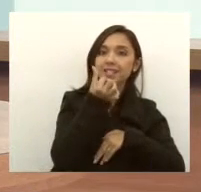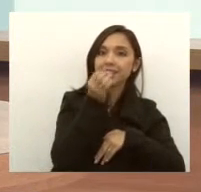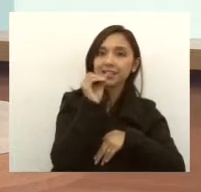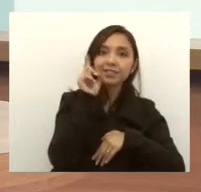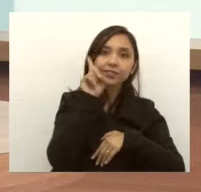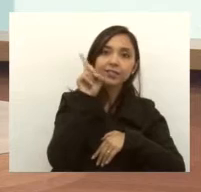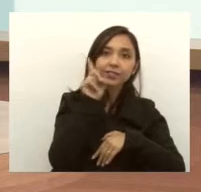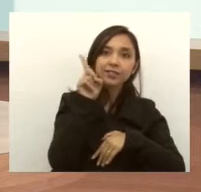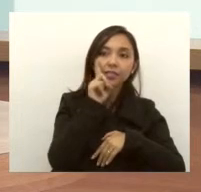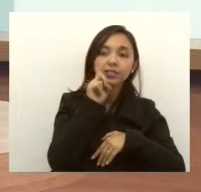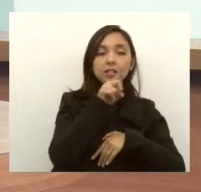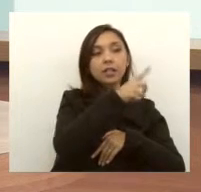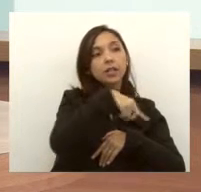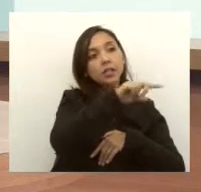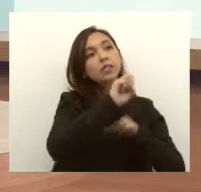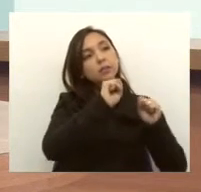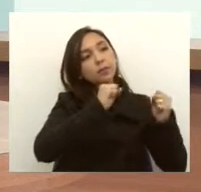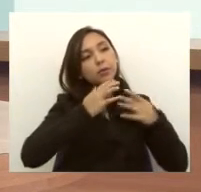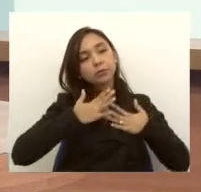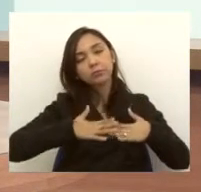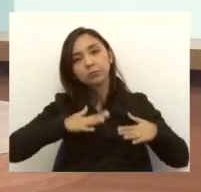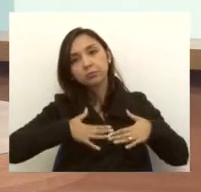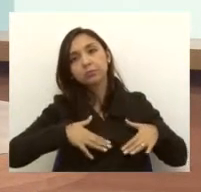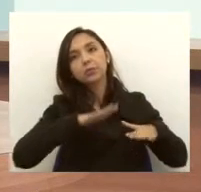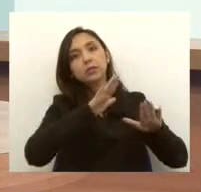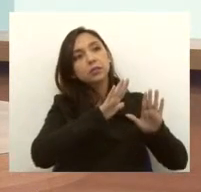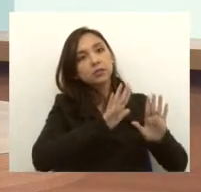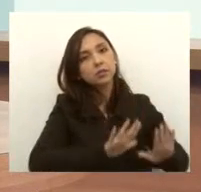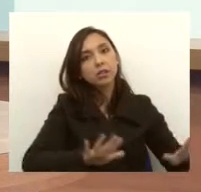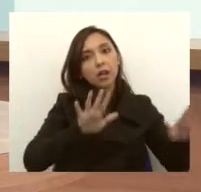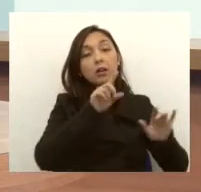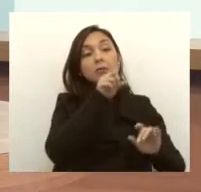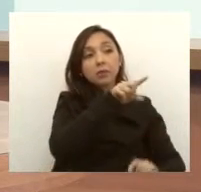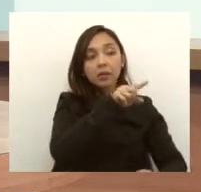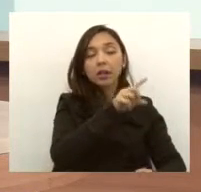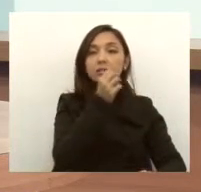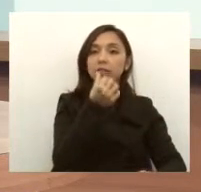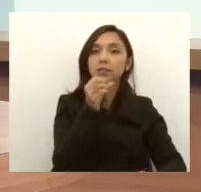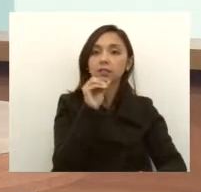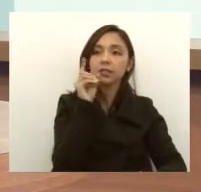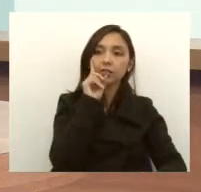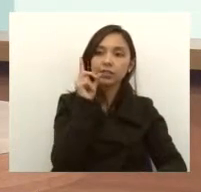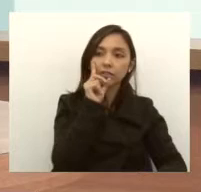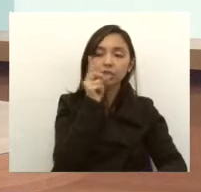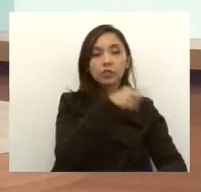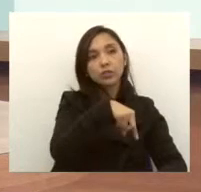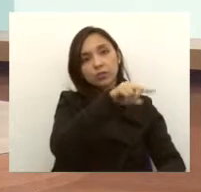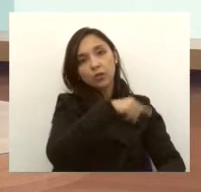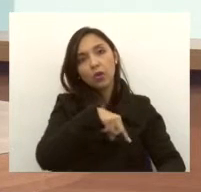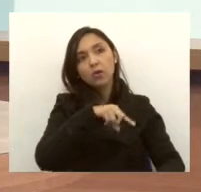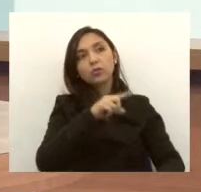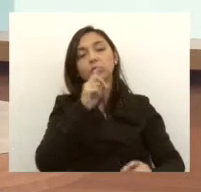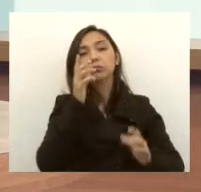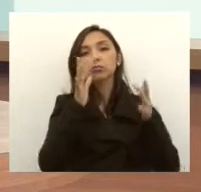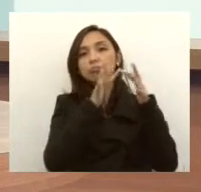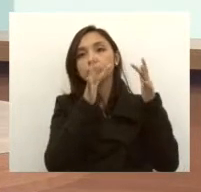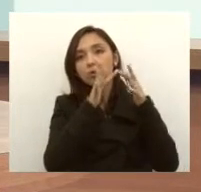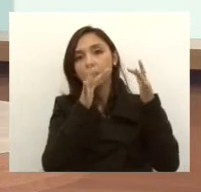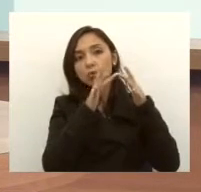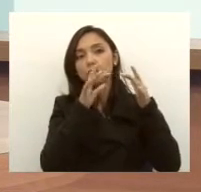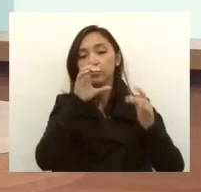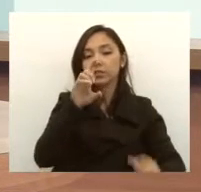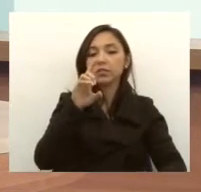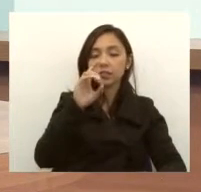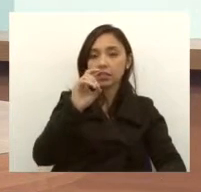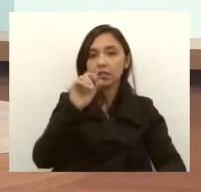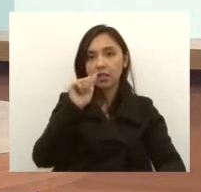poder sair pacificamente, né, pacificamente nesses 60 dias. Hoje nós vamos tentar um contato com a